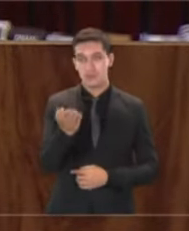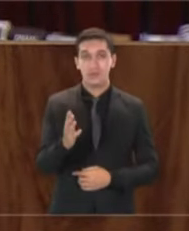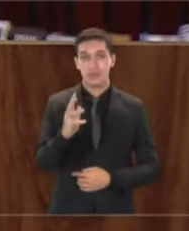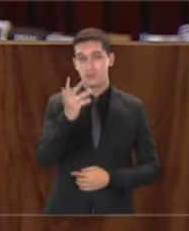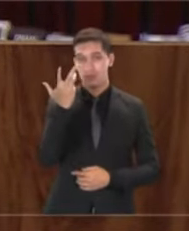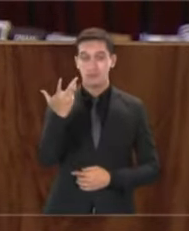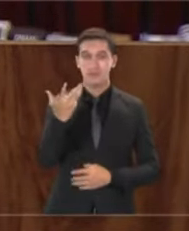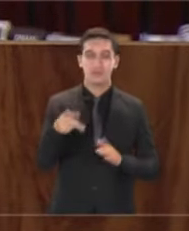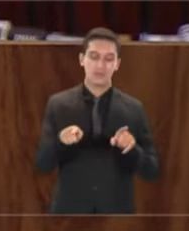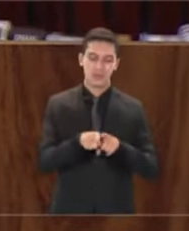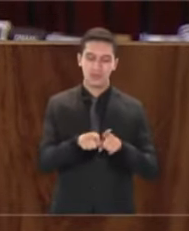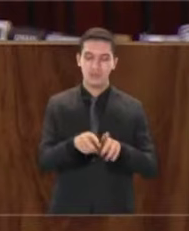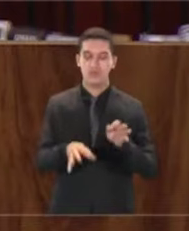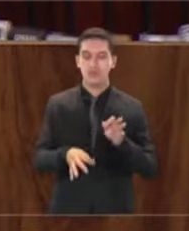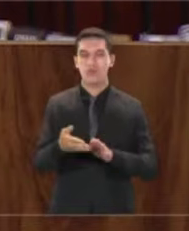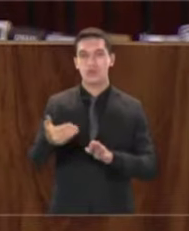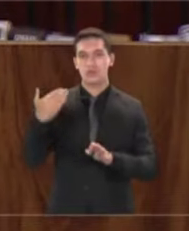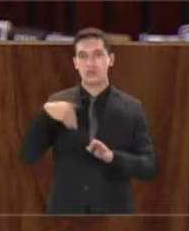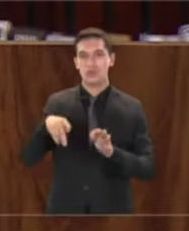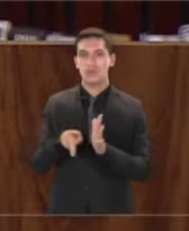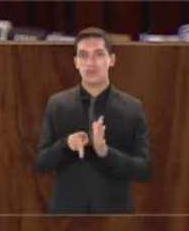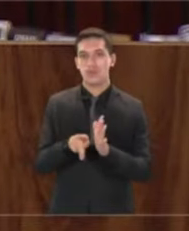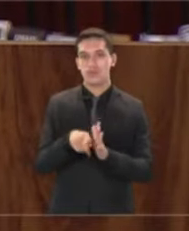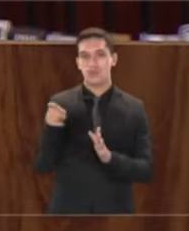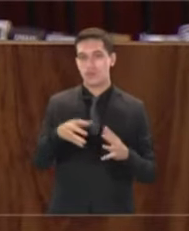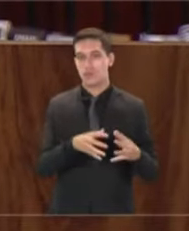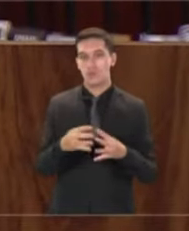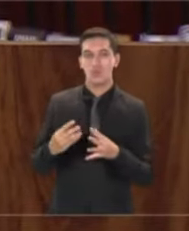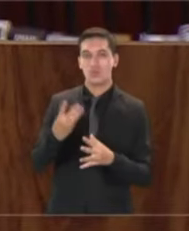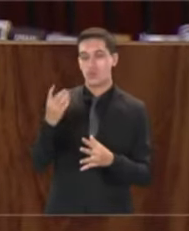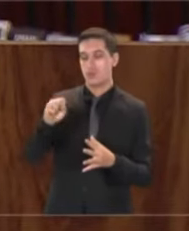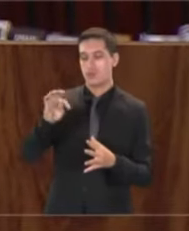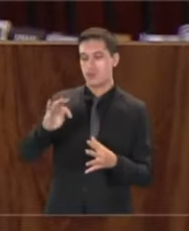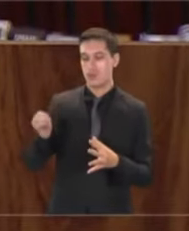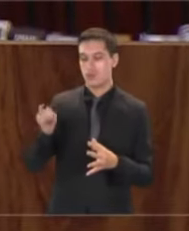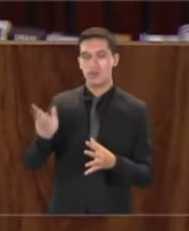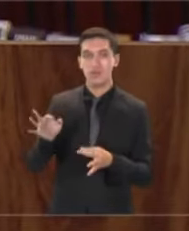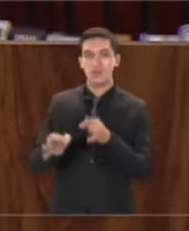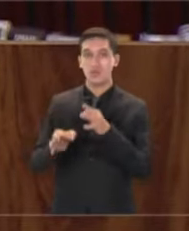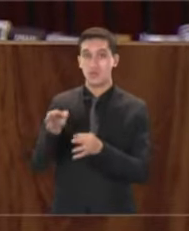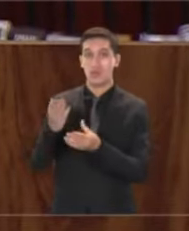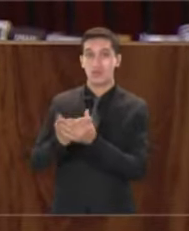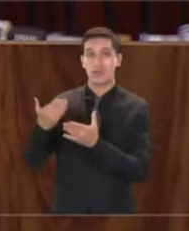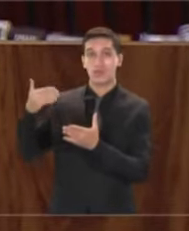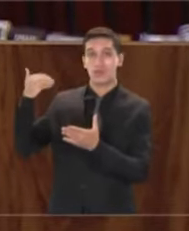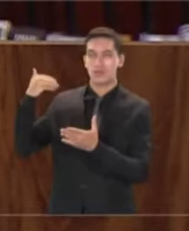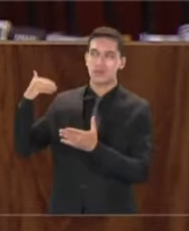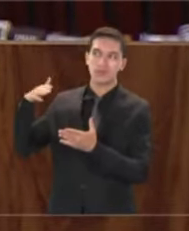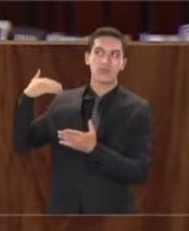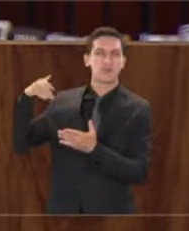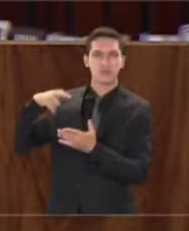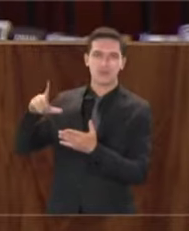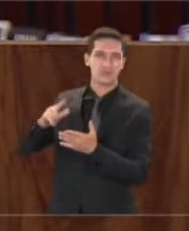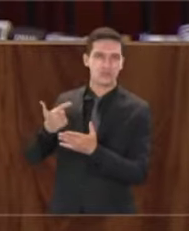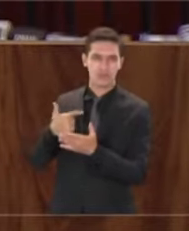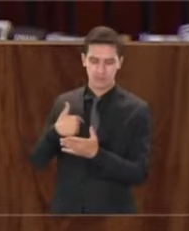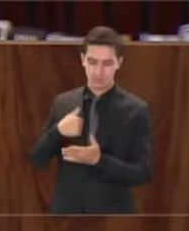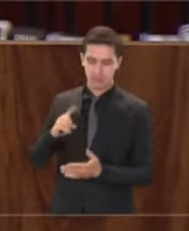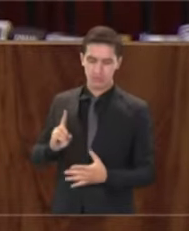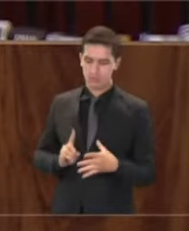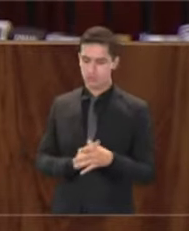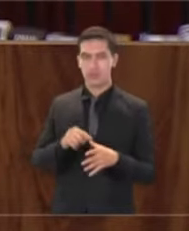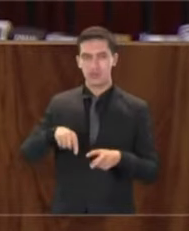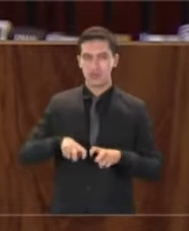em precedente da quarta turma do Superior Tribunal de Justiça, da qual participo, mas nessa época nem integrava este colegiado, este